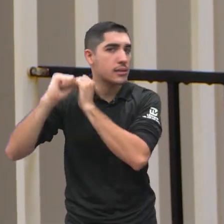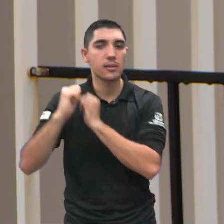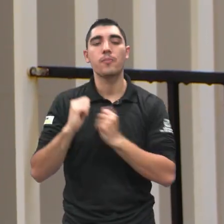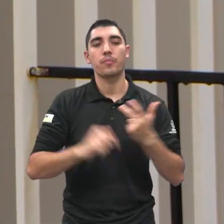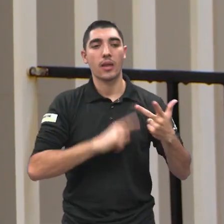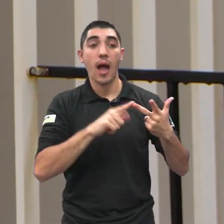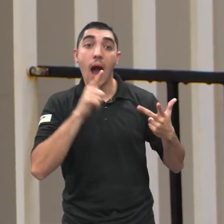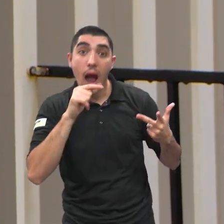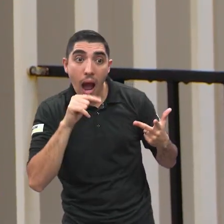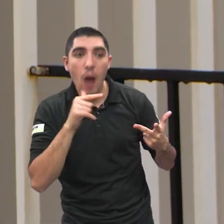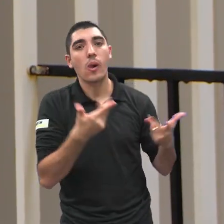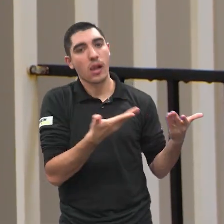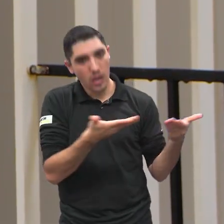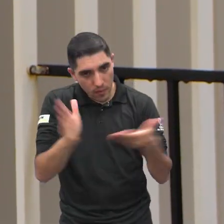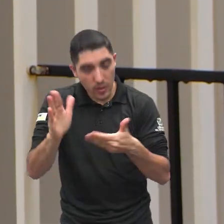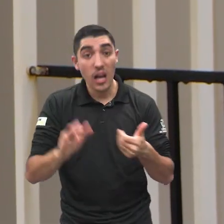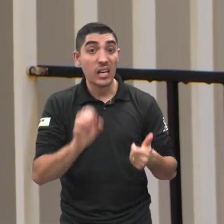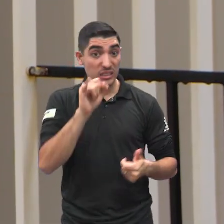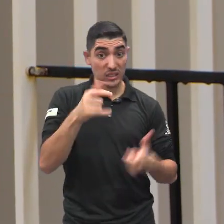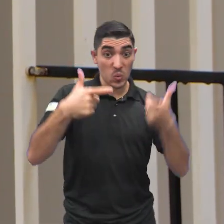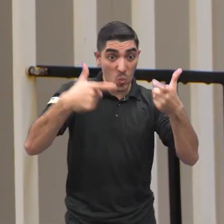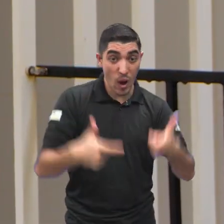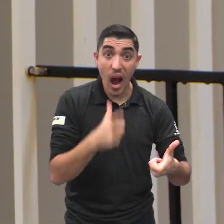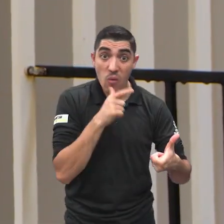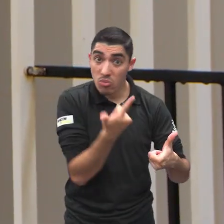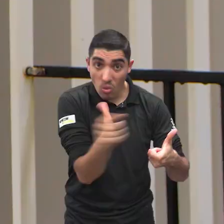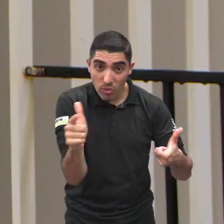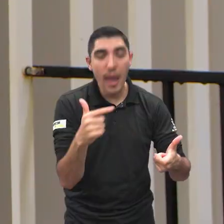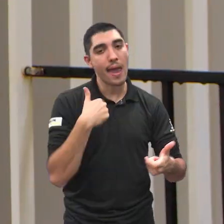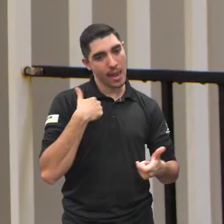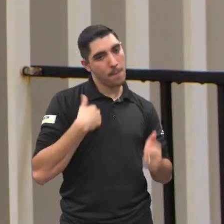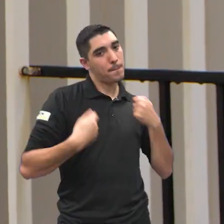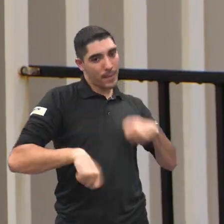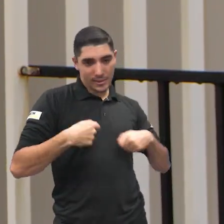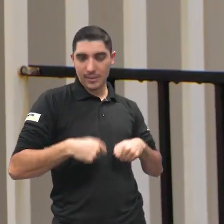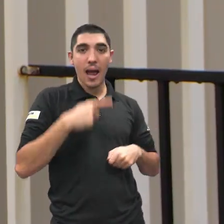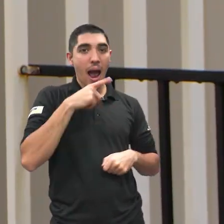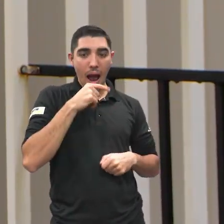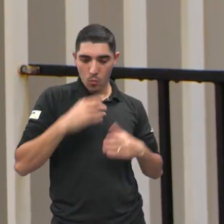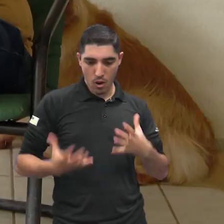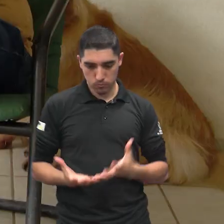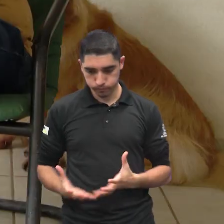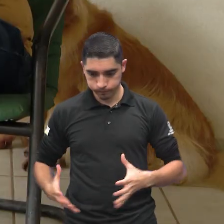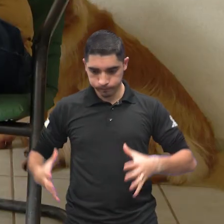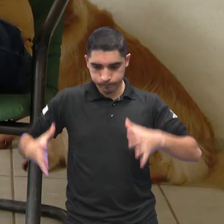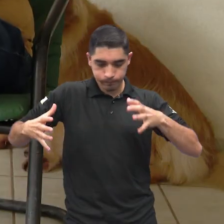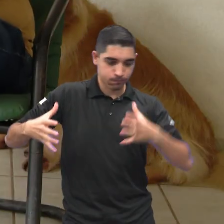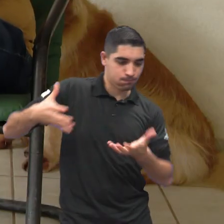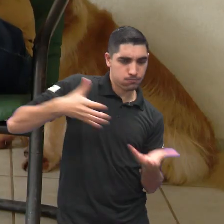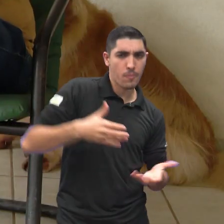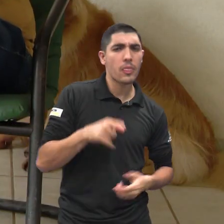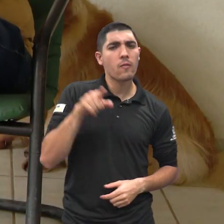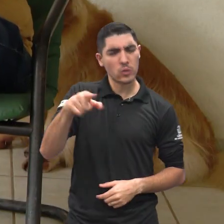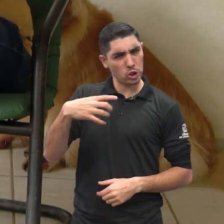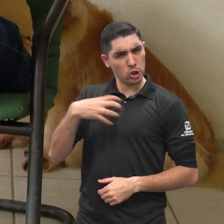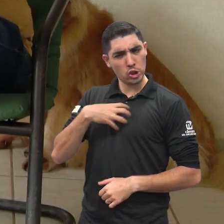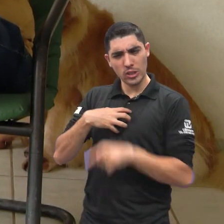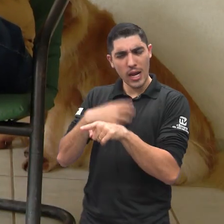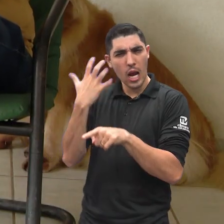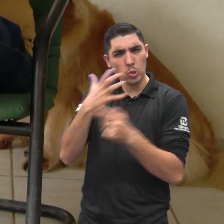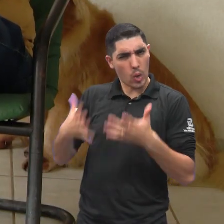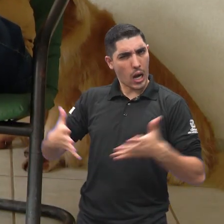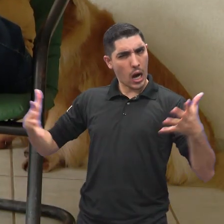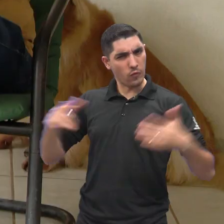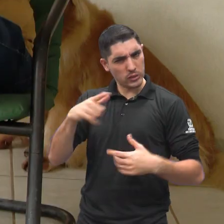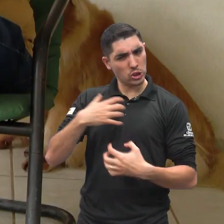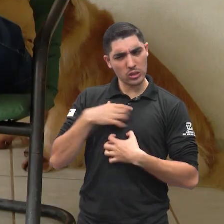for num local onde não tem água disponível, eu preciso levar galões de água. E você sente que eles se cansam mais, falando